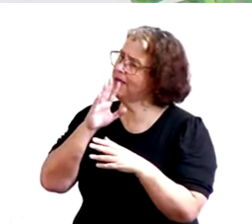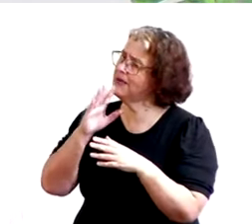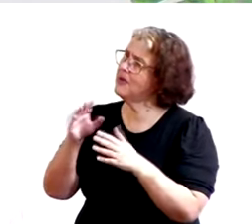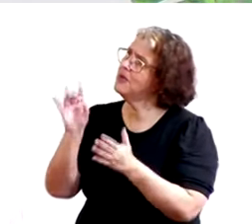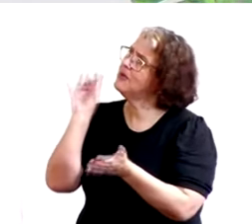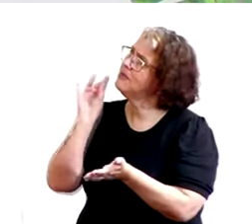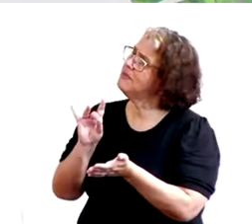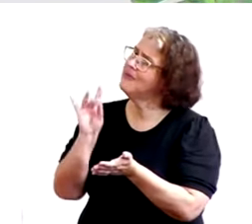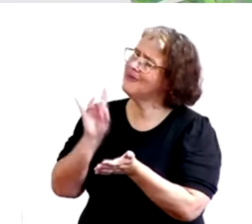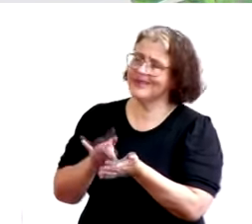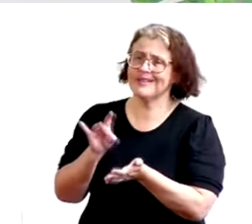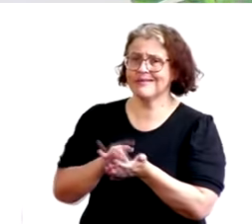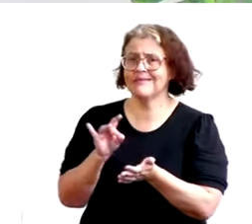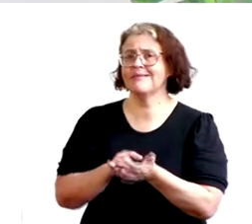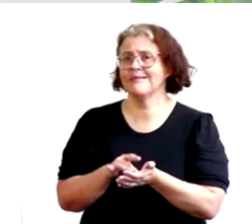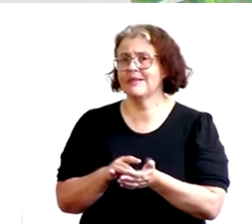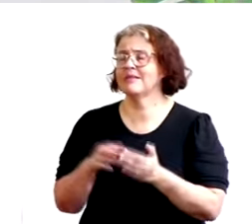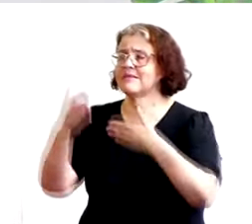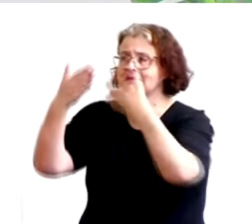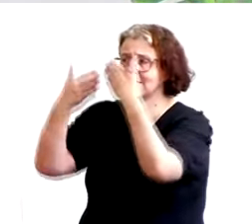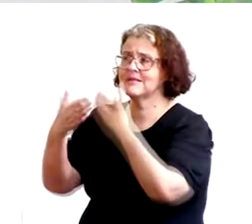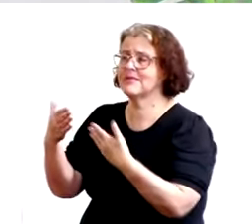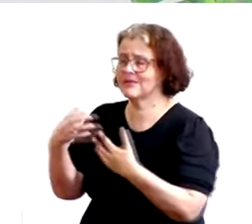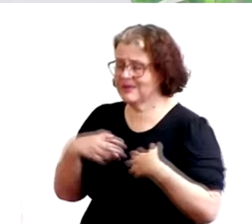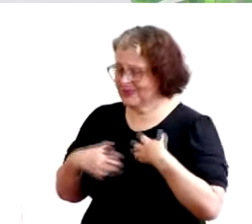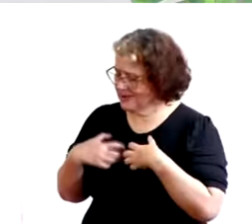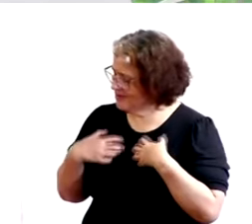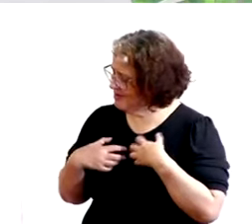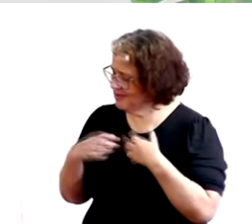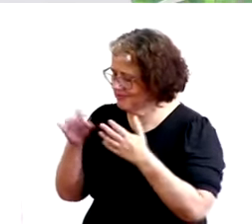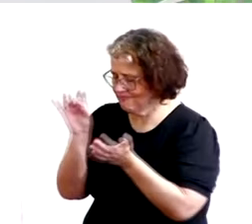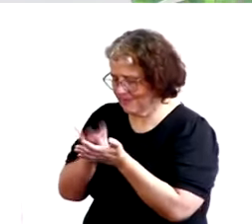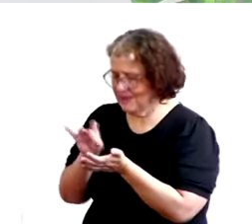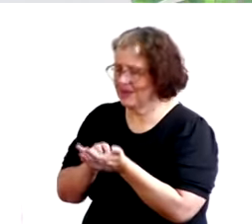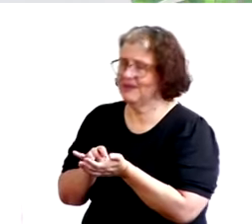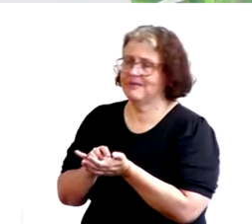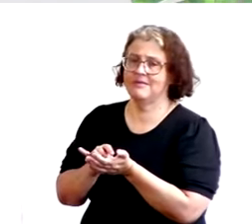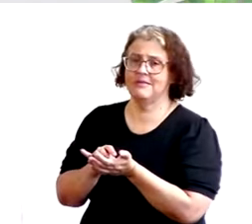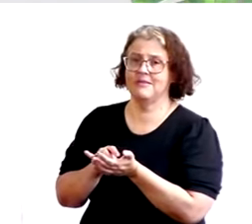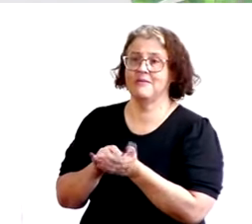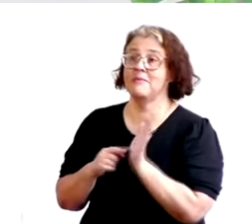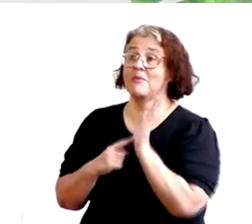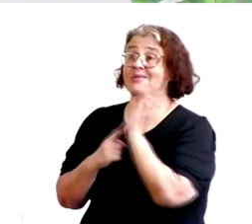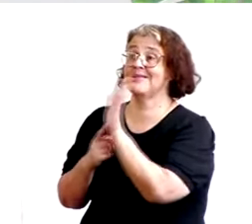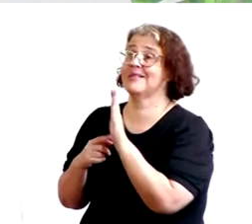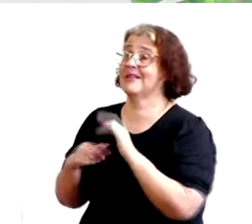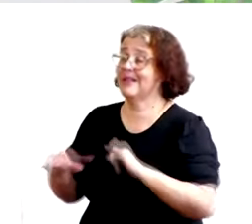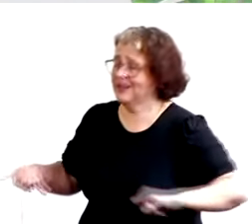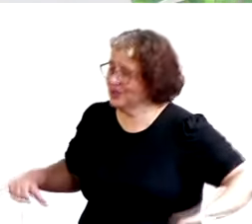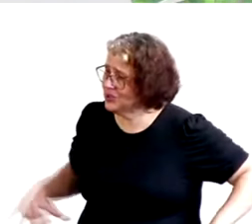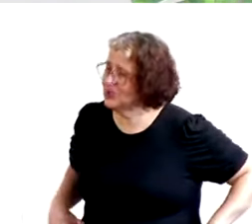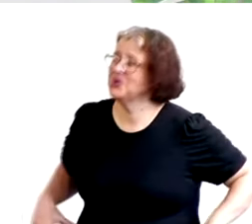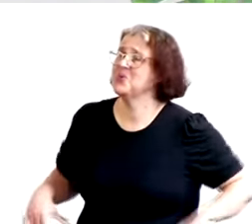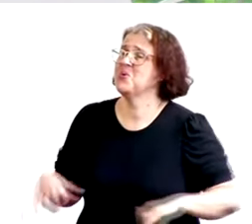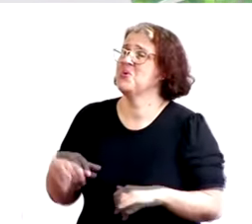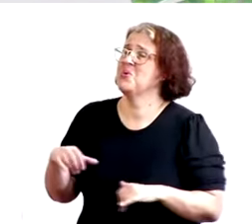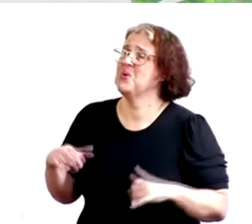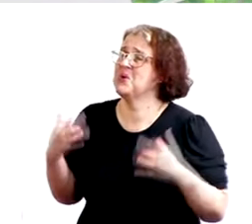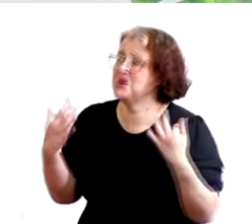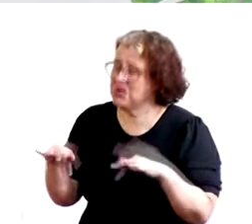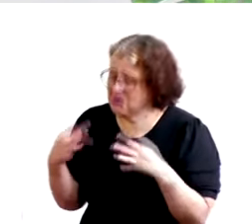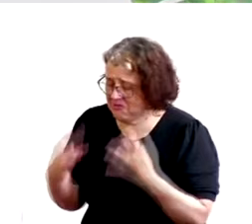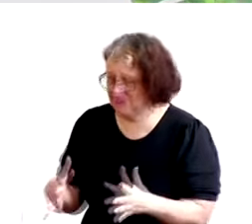angústia diante do Senhor expressar a dor aflição e